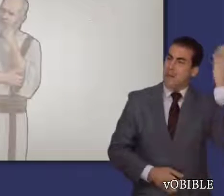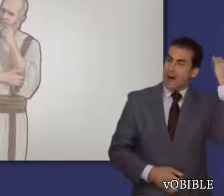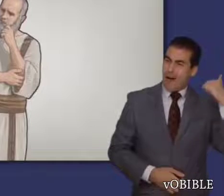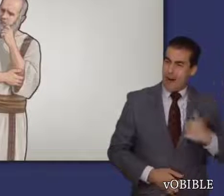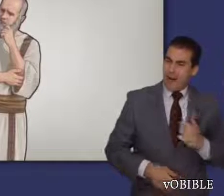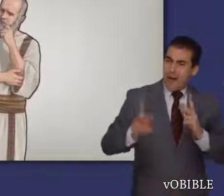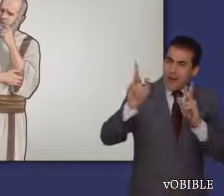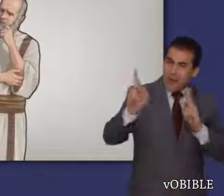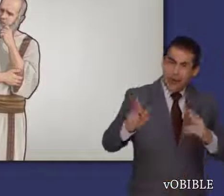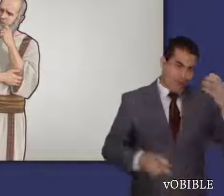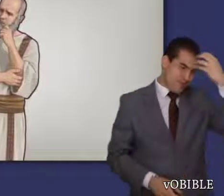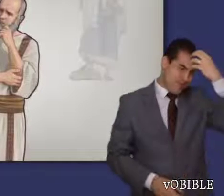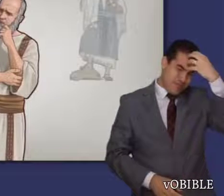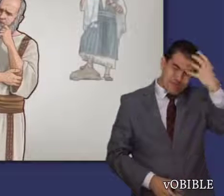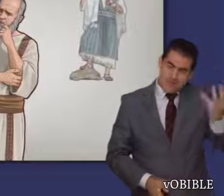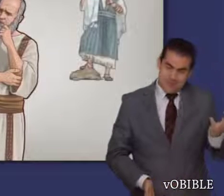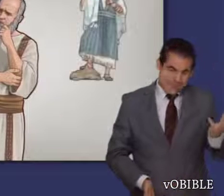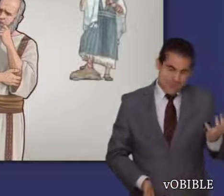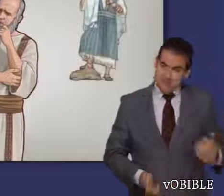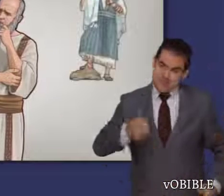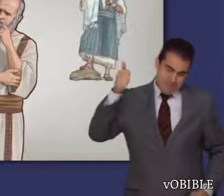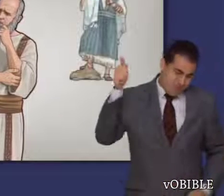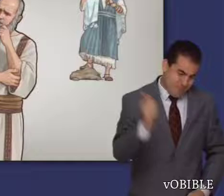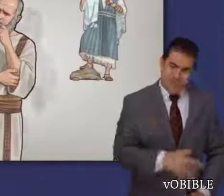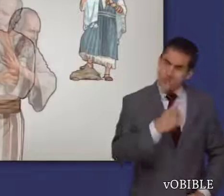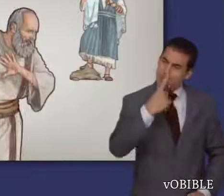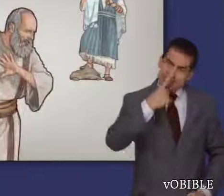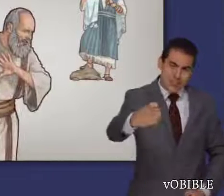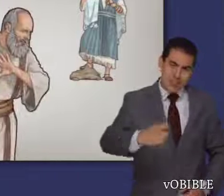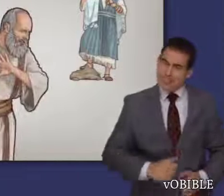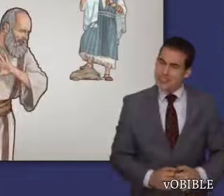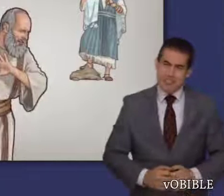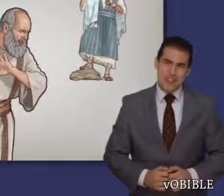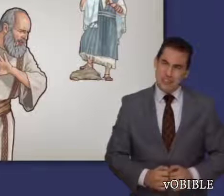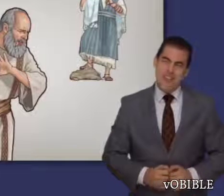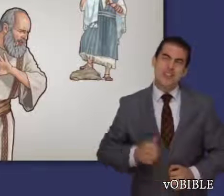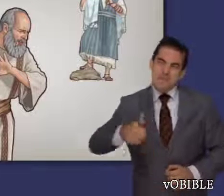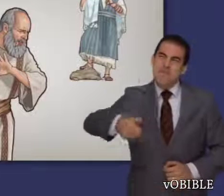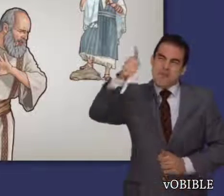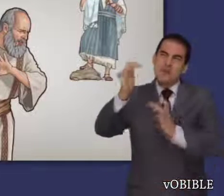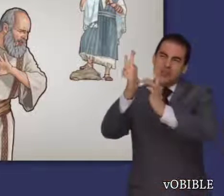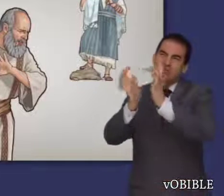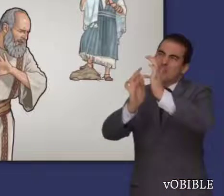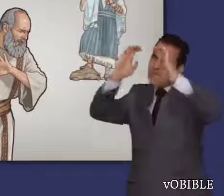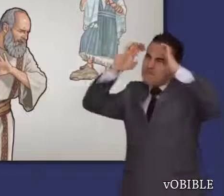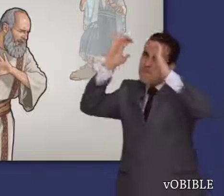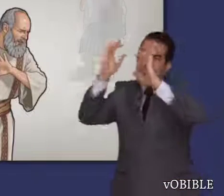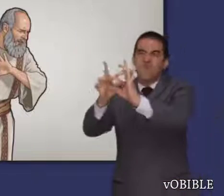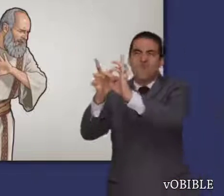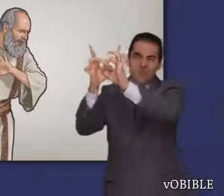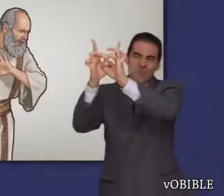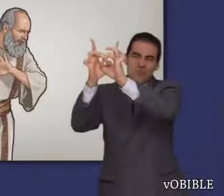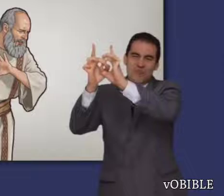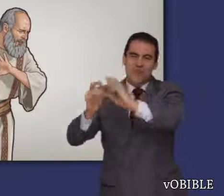Para Paulo, qualquer vantagem que ele teve por ser fariseu era como lixo, se comparado ao privilégio de conhecer a Cristo e estar